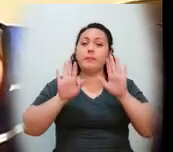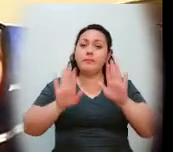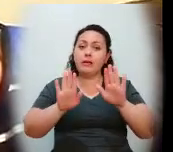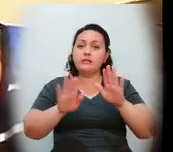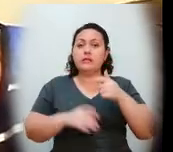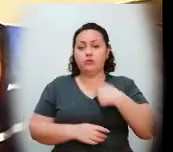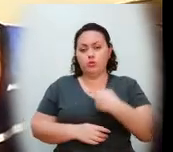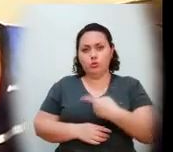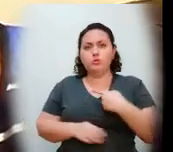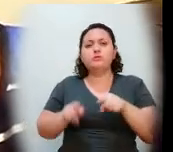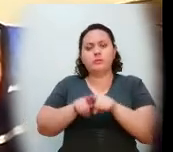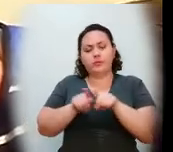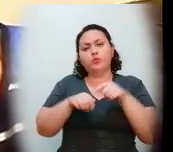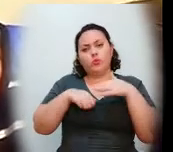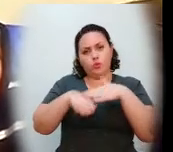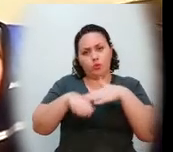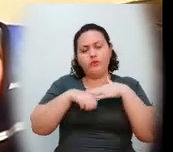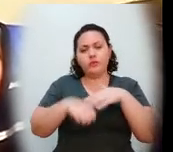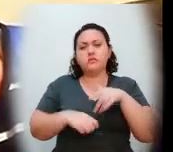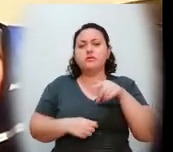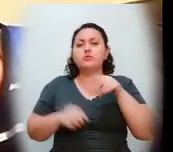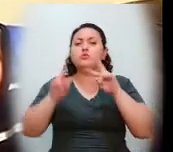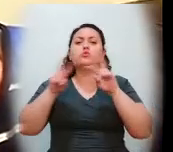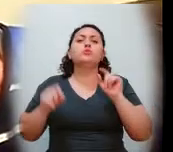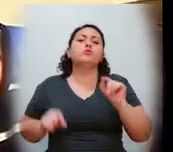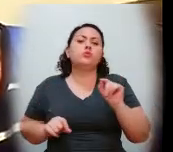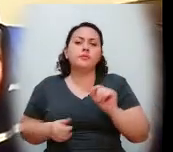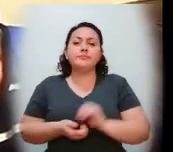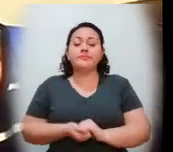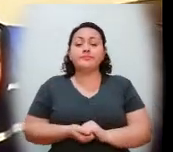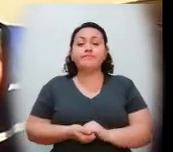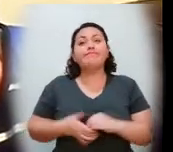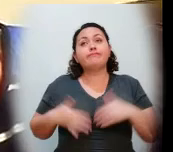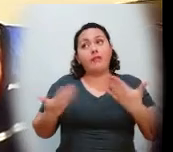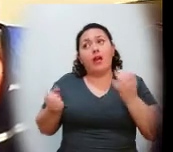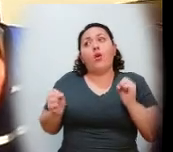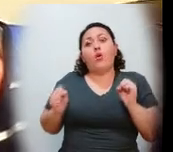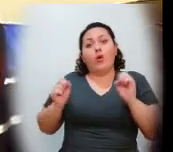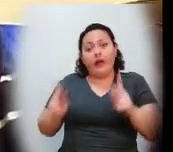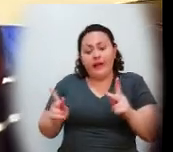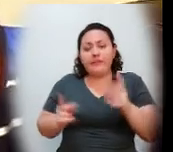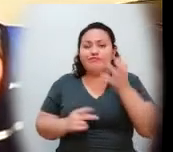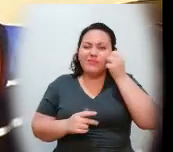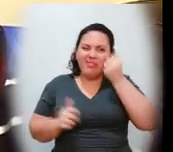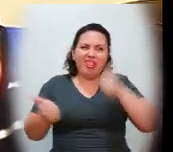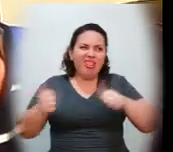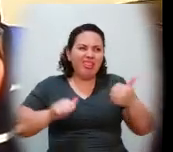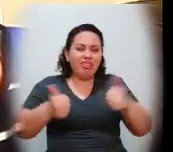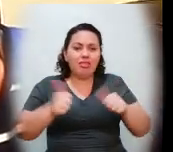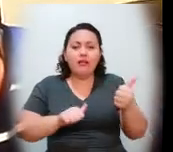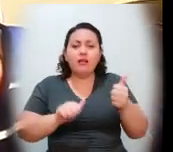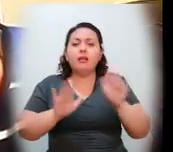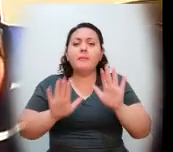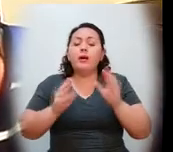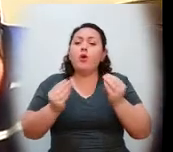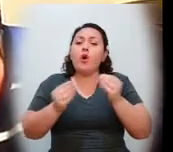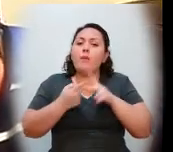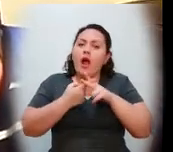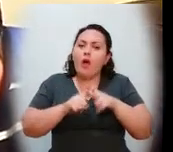coisas que a gente vinha conversando, a Jane e eu, bom, tá, e o que a gente pode fazer, né, Uhum. para poder dormir